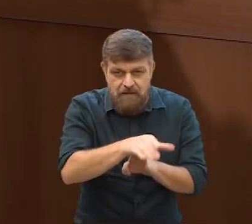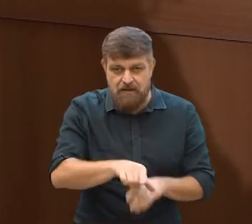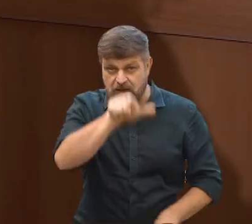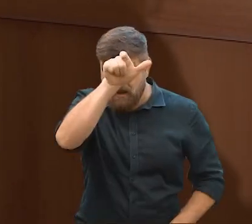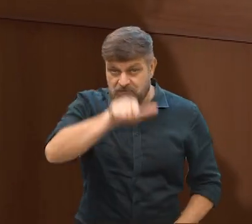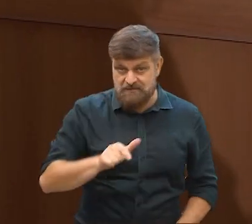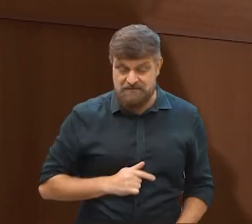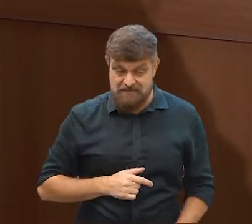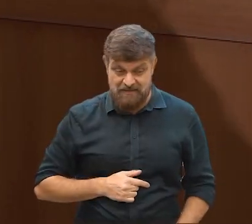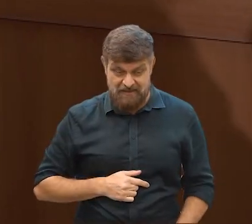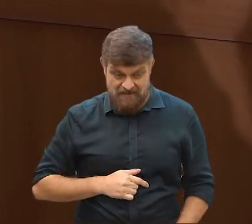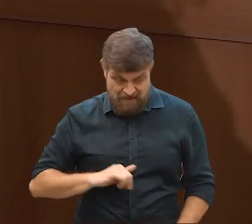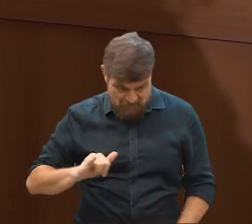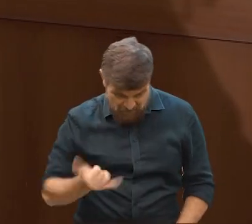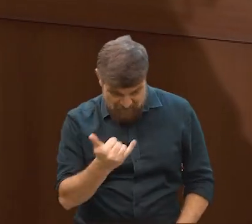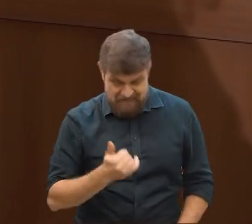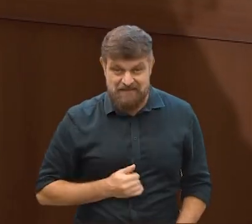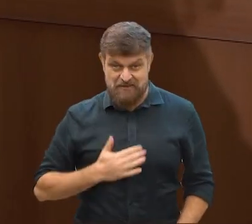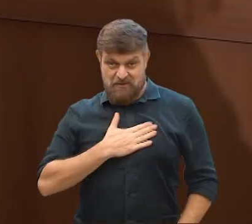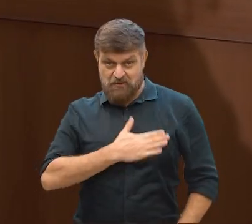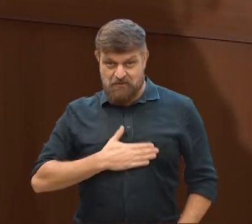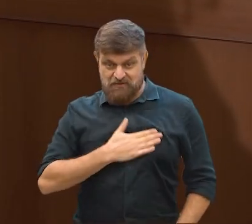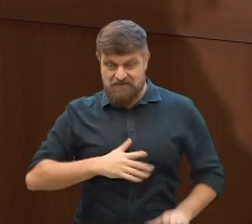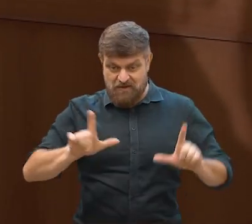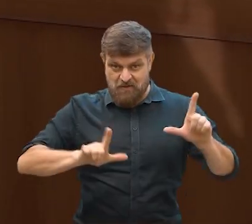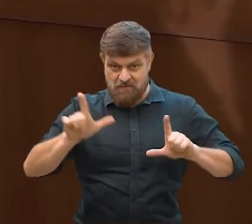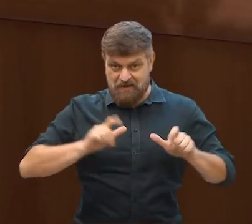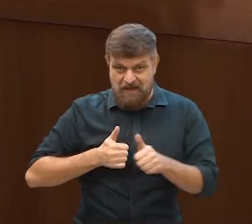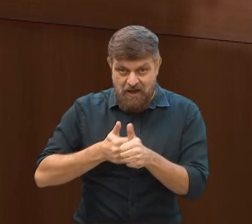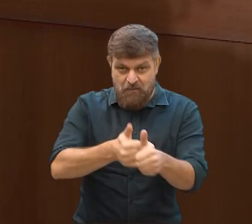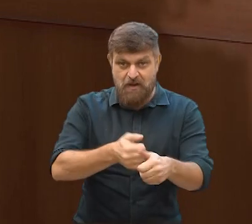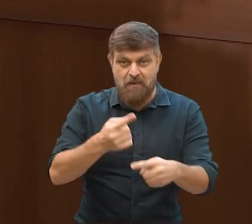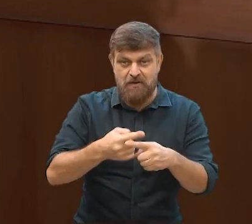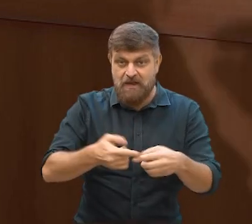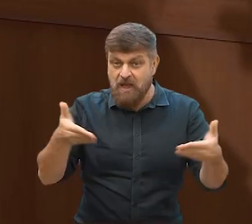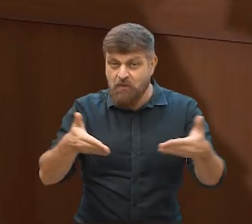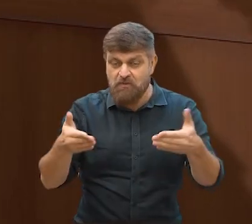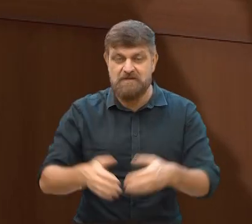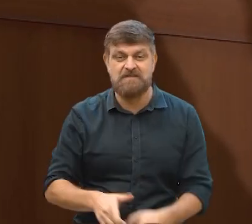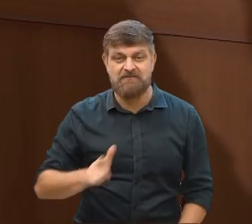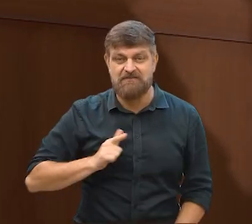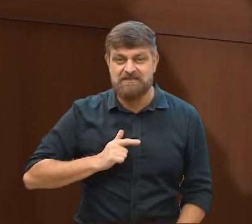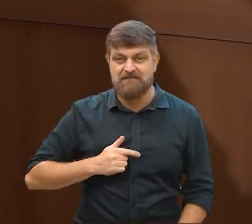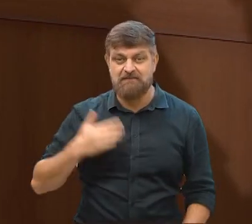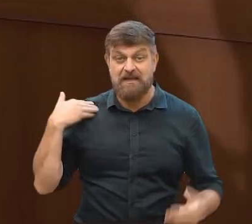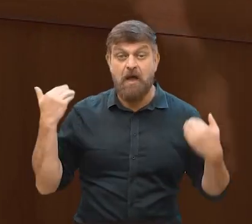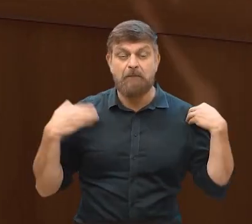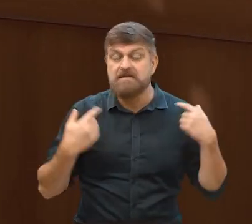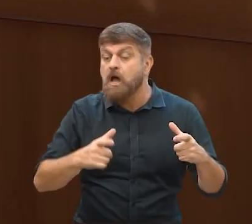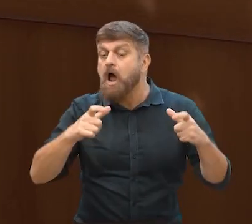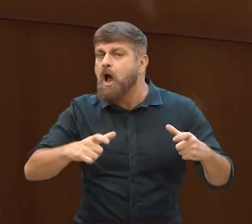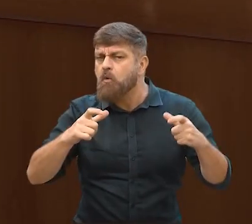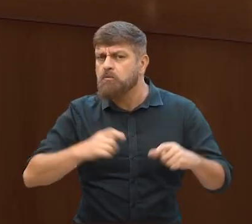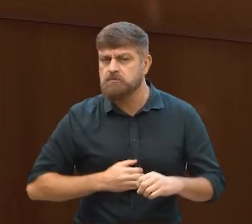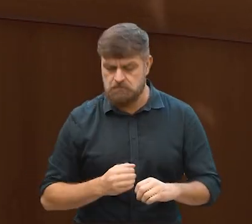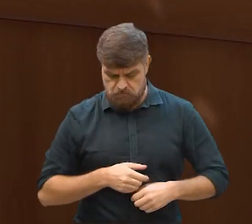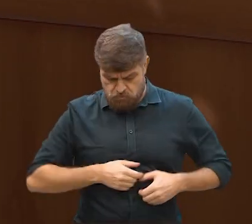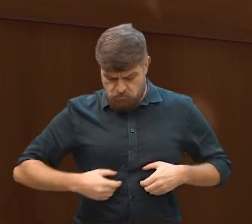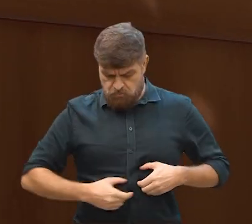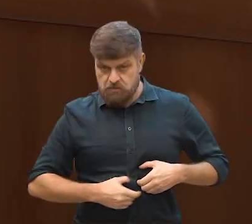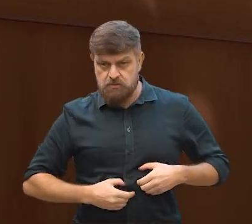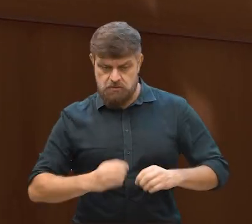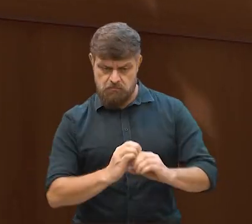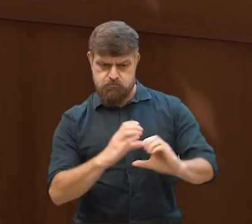está curtindo o programa, continue conosco, porque ainda hoje você vai fazer um passeio por dentro